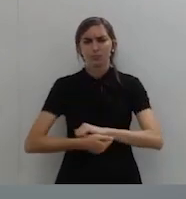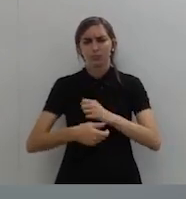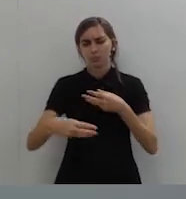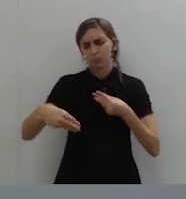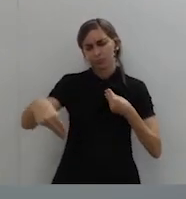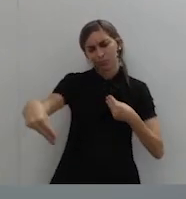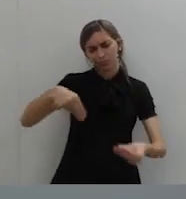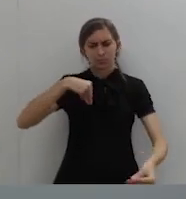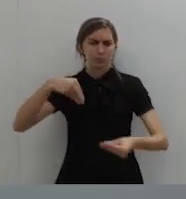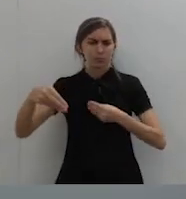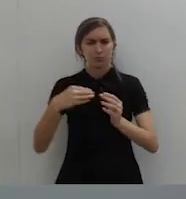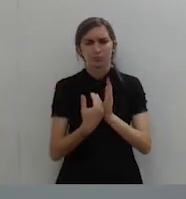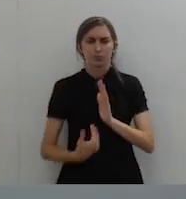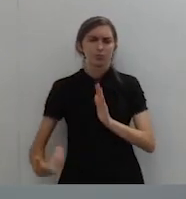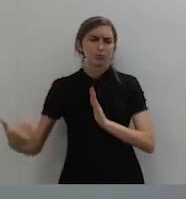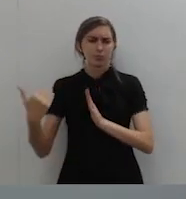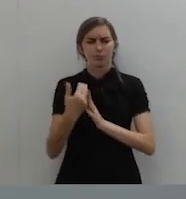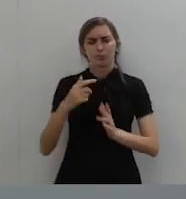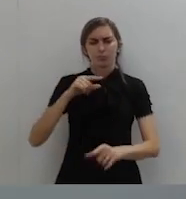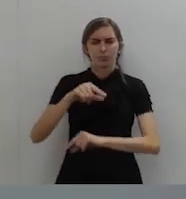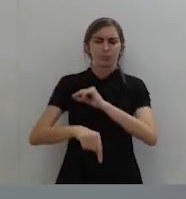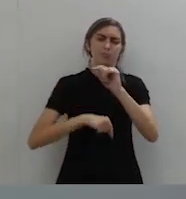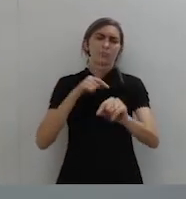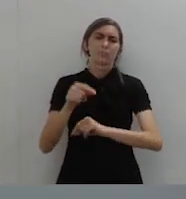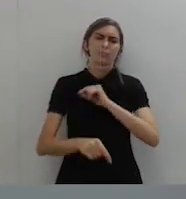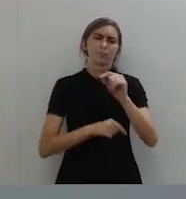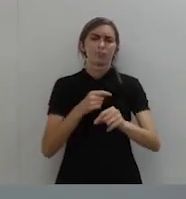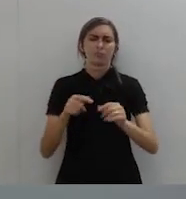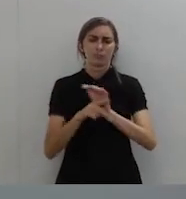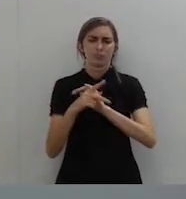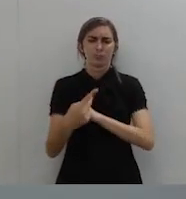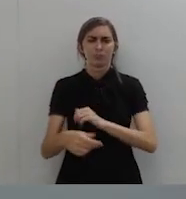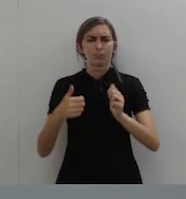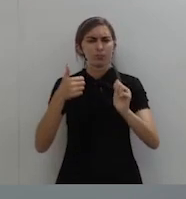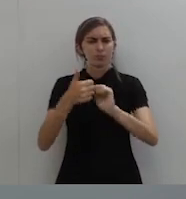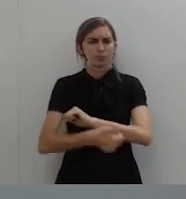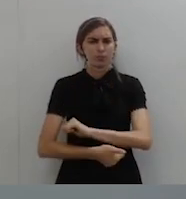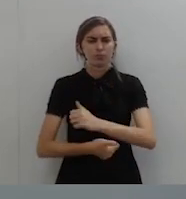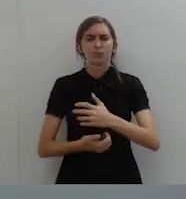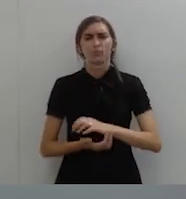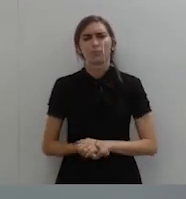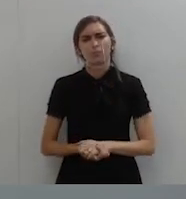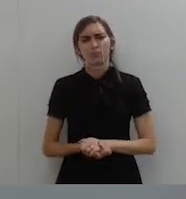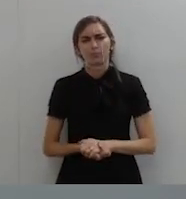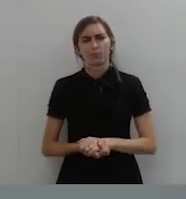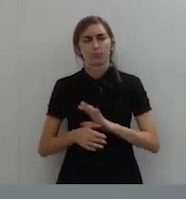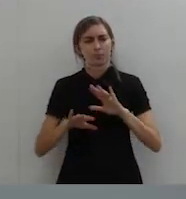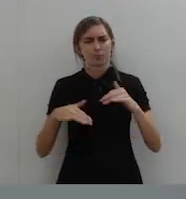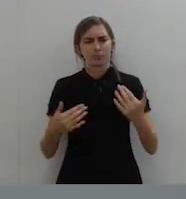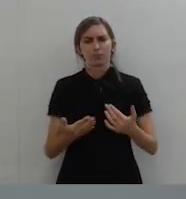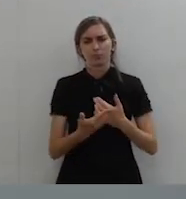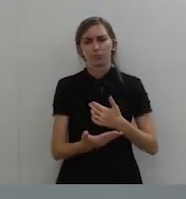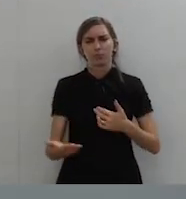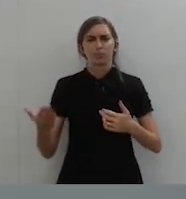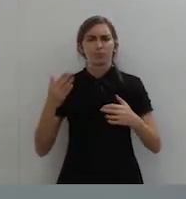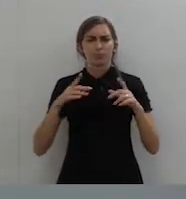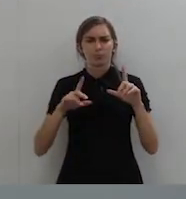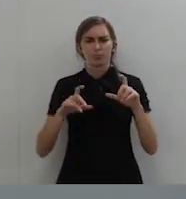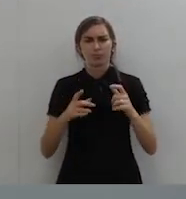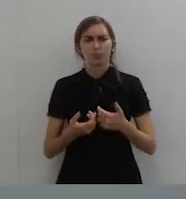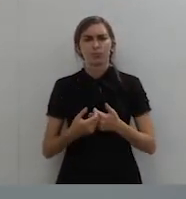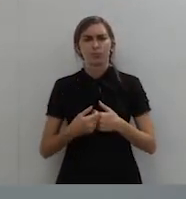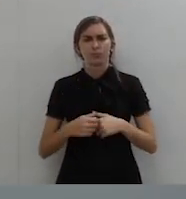uma flexibilidade maior do que o próprio esporte. Então, para vocês na